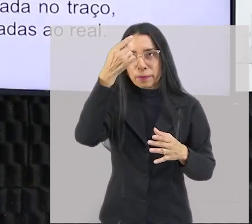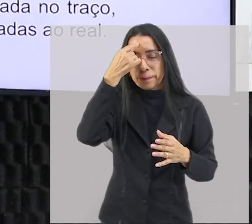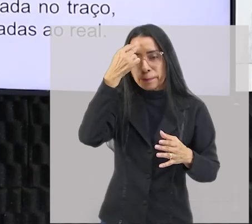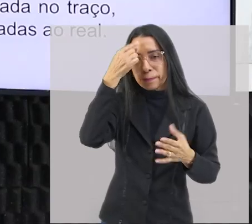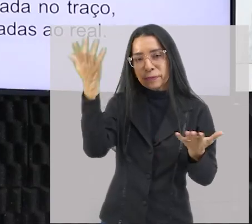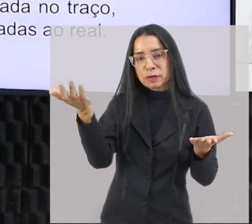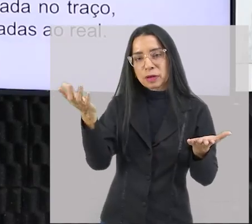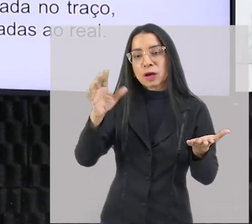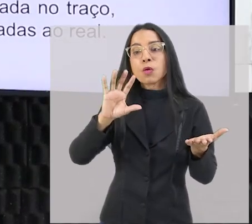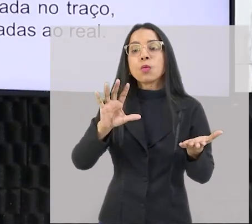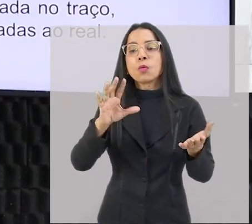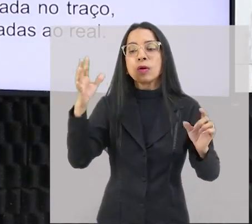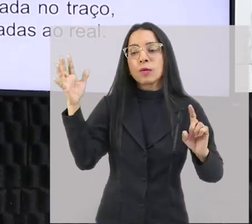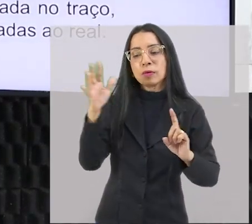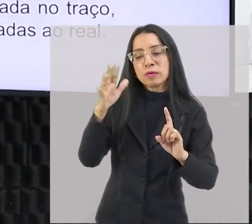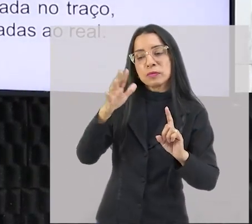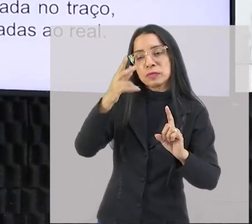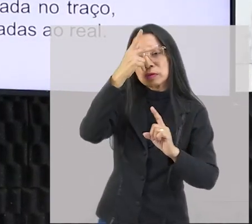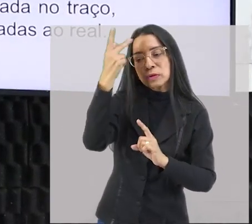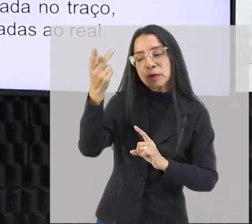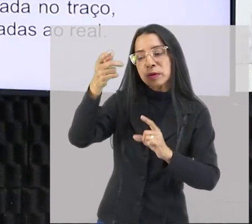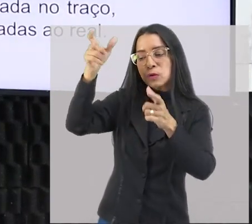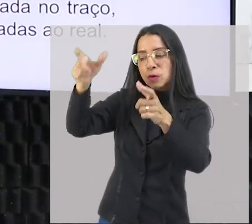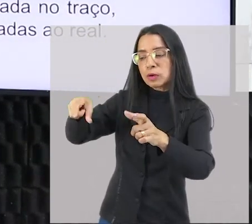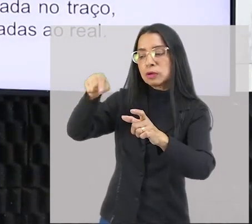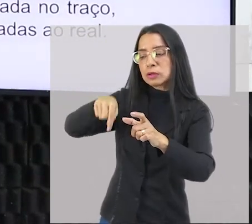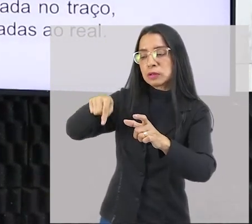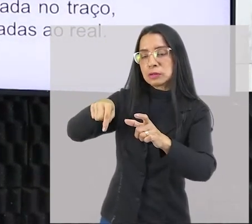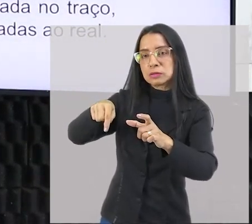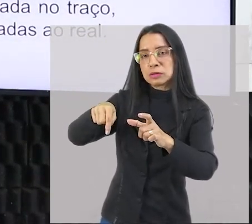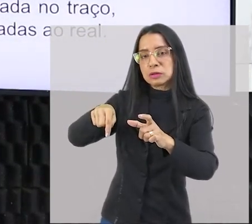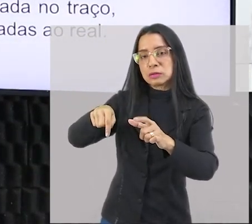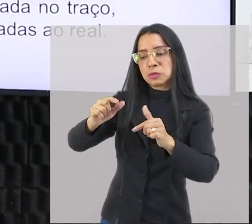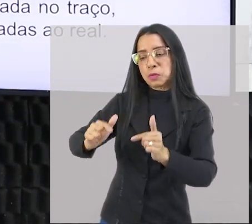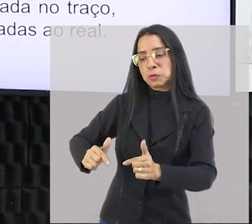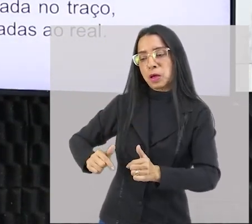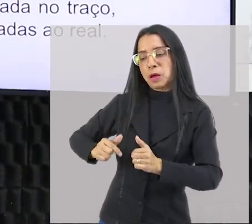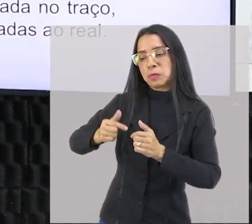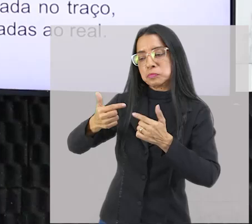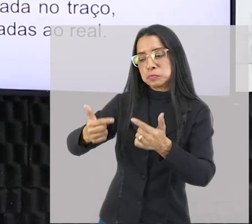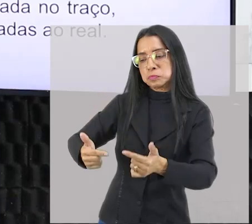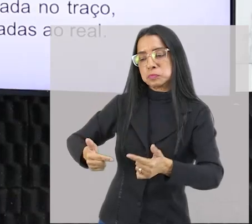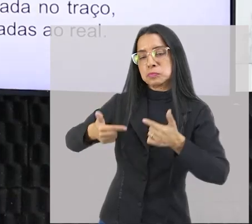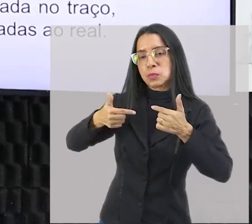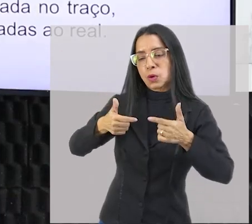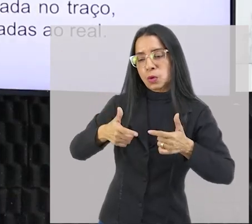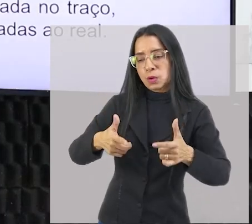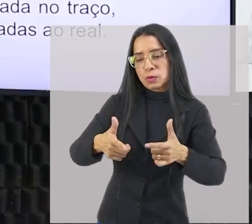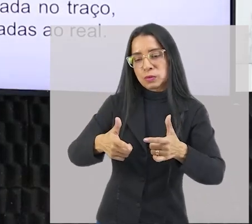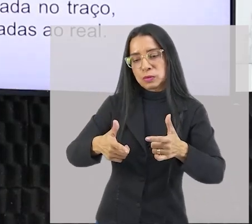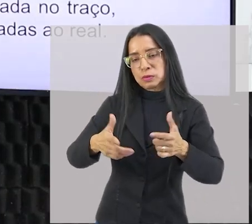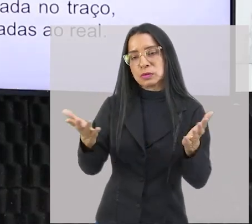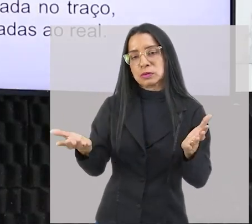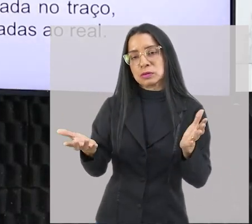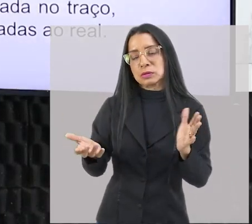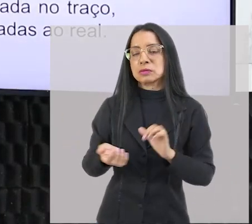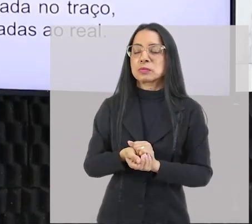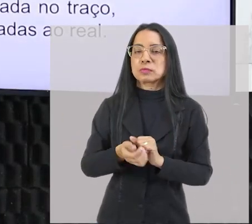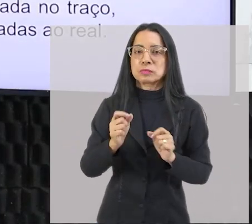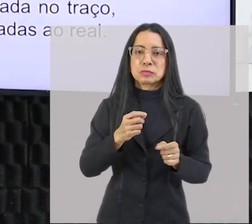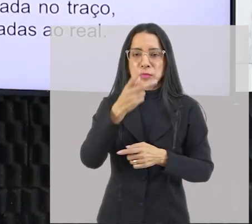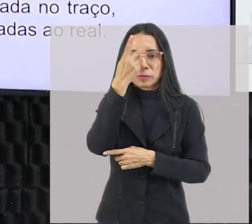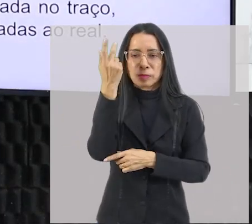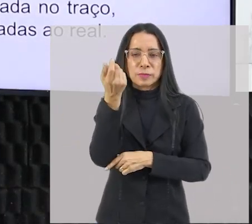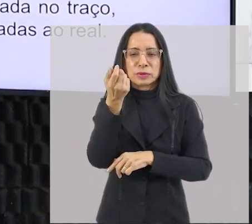o efeito que uma pessoa que está num espaço que não está batalhando, mas uma pessoa que é vítima de efeitos da guerra, por exemplo, a